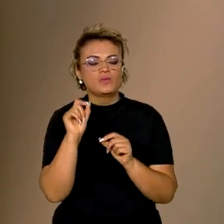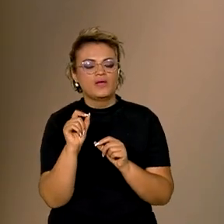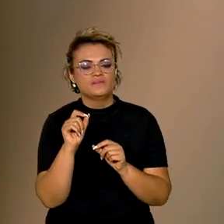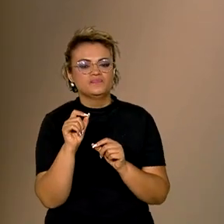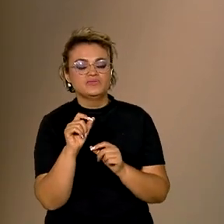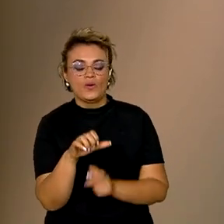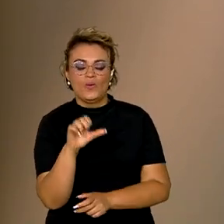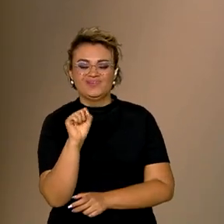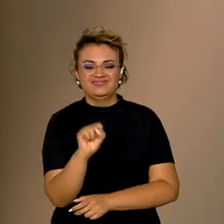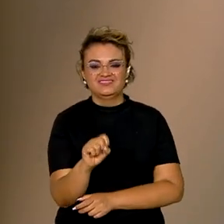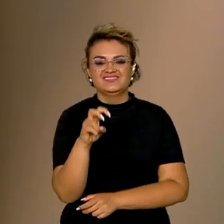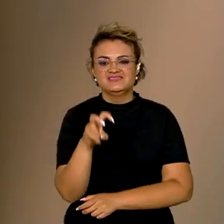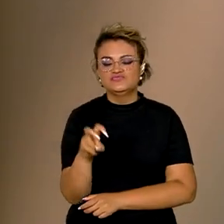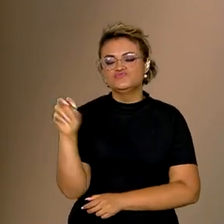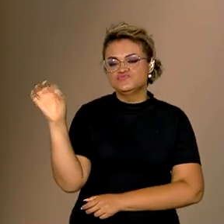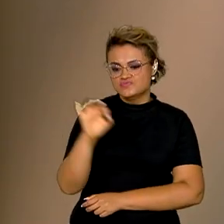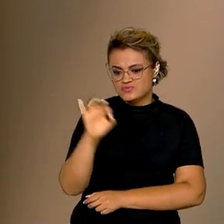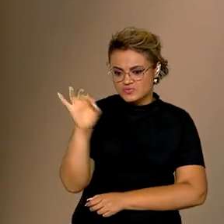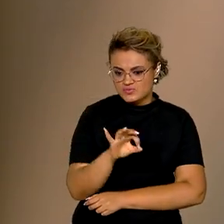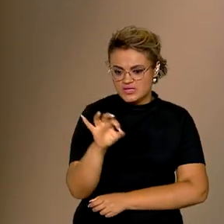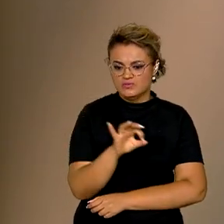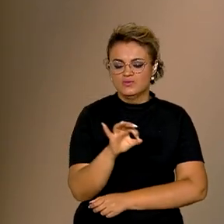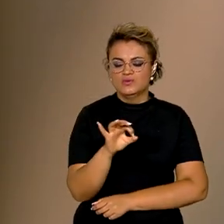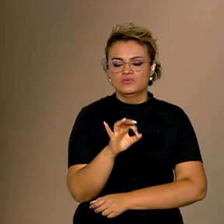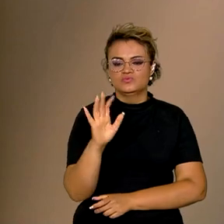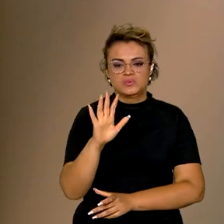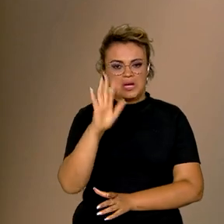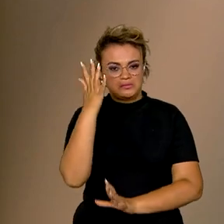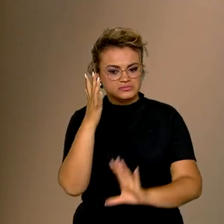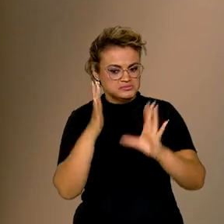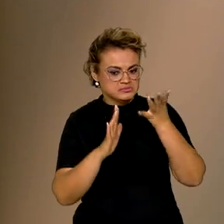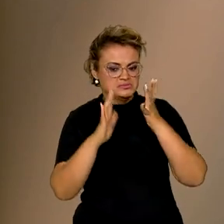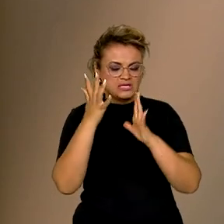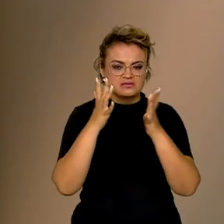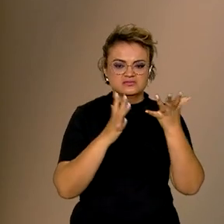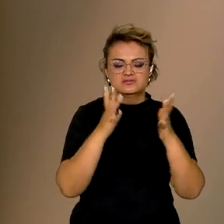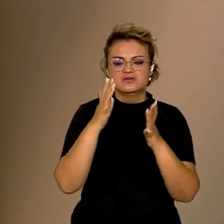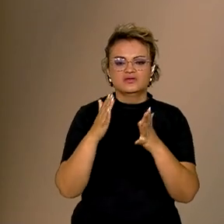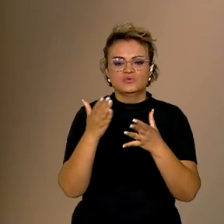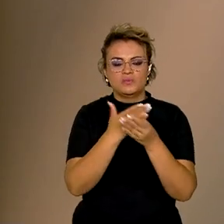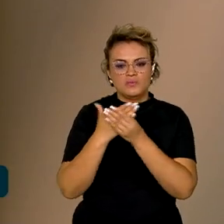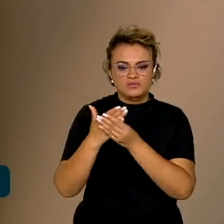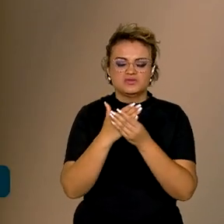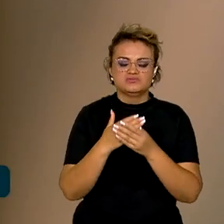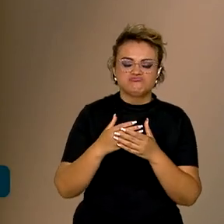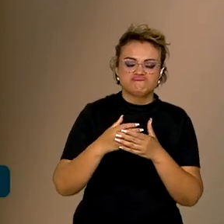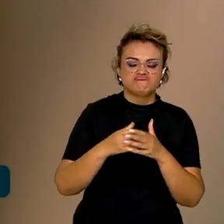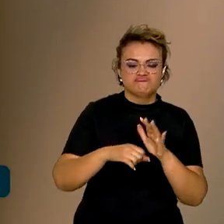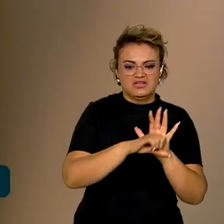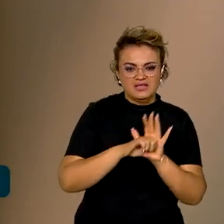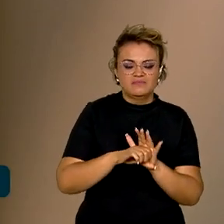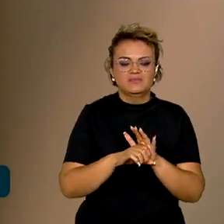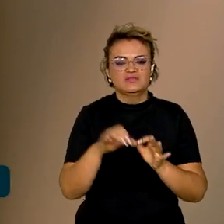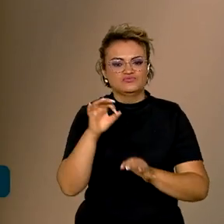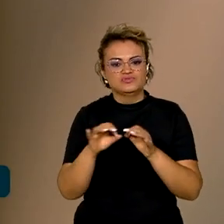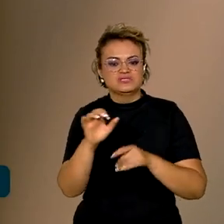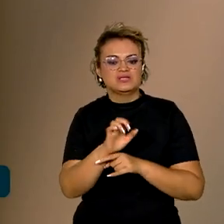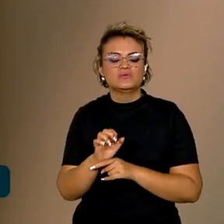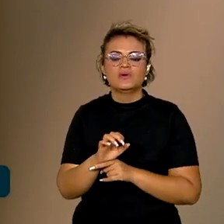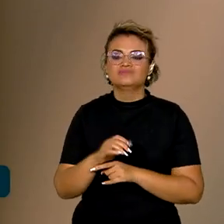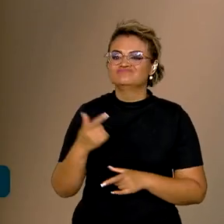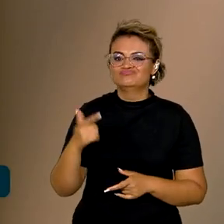de que 85% dos casos, dos processos criminais da justiça estadual não